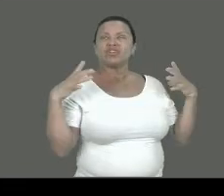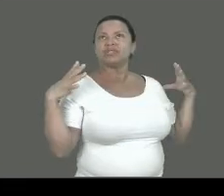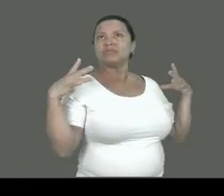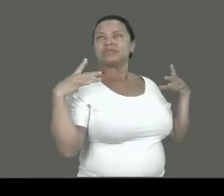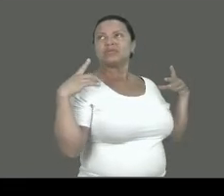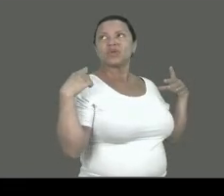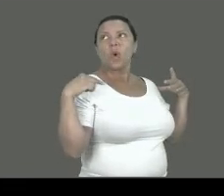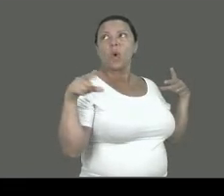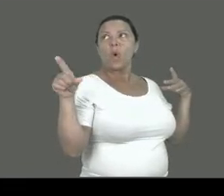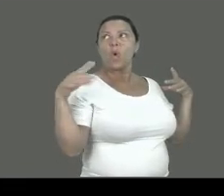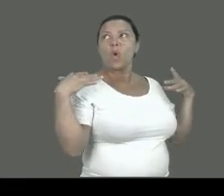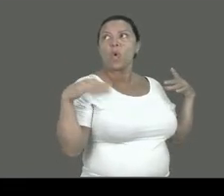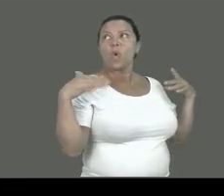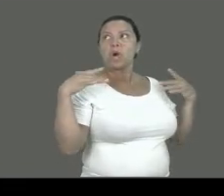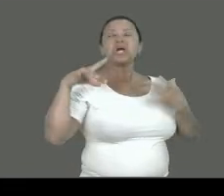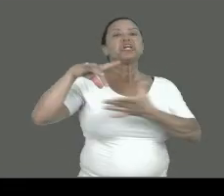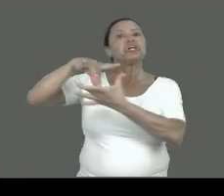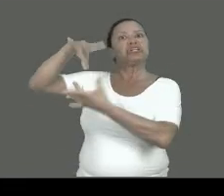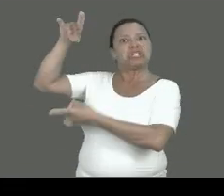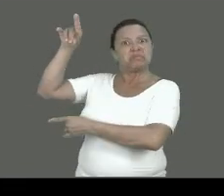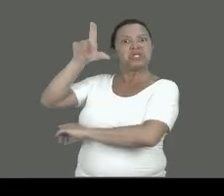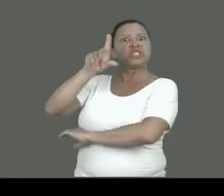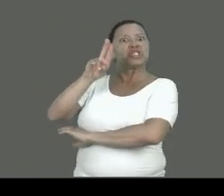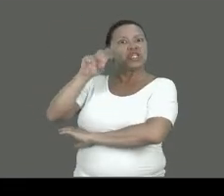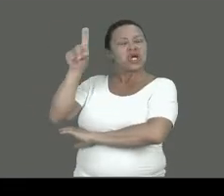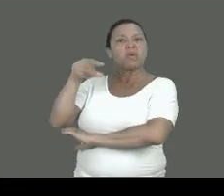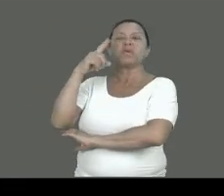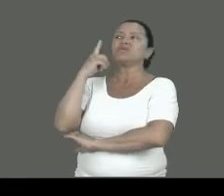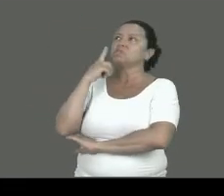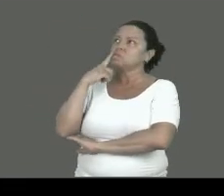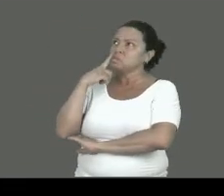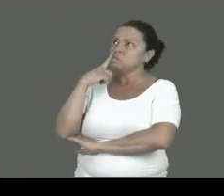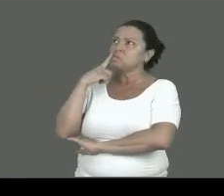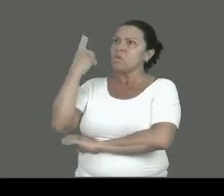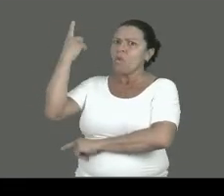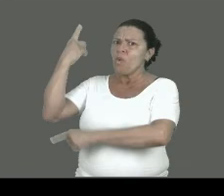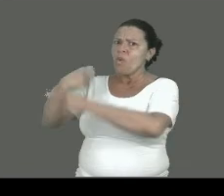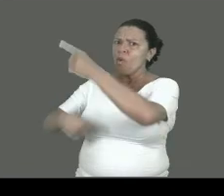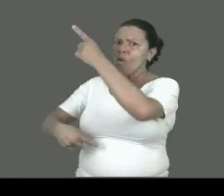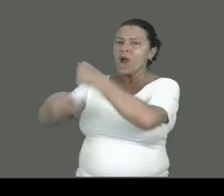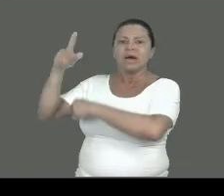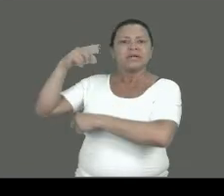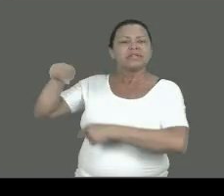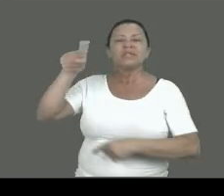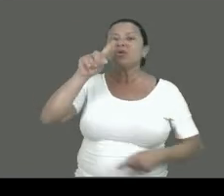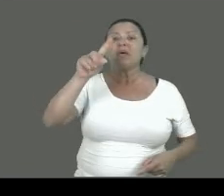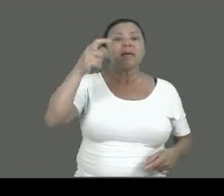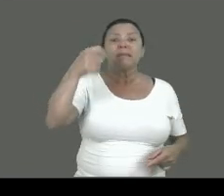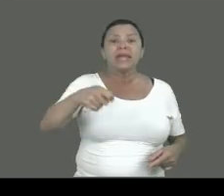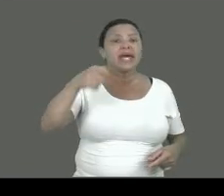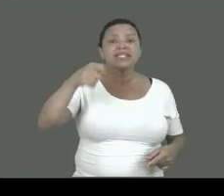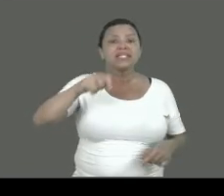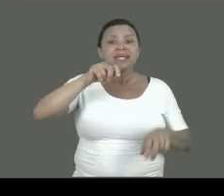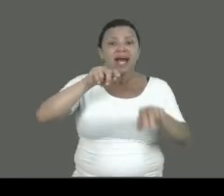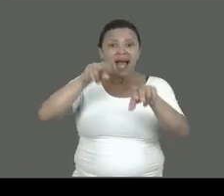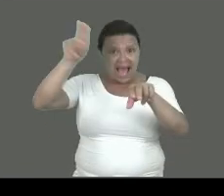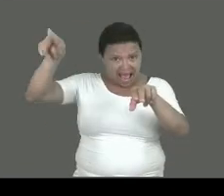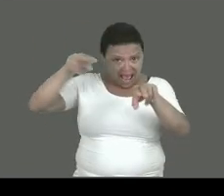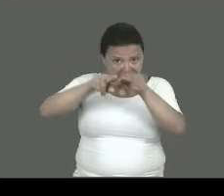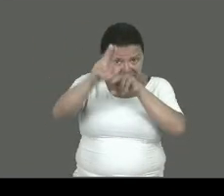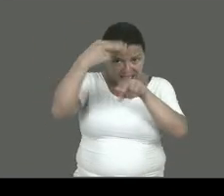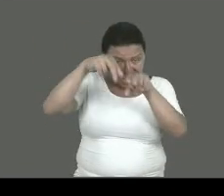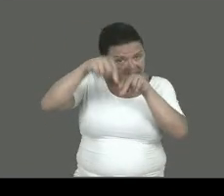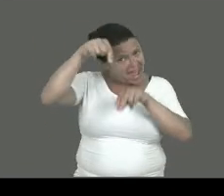olha, ele agora é um espírito de luz, mas numa condição evolutiva que ele não mais precisará reencarnar